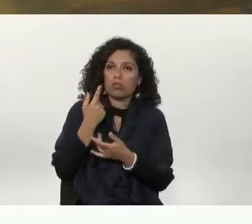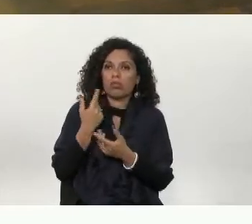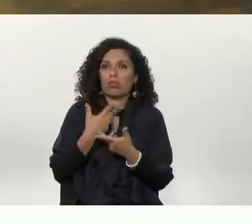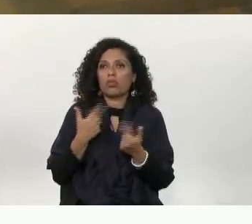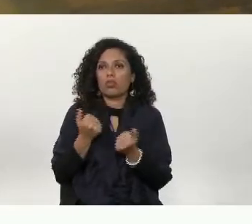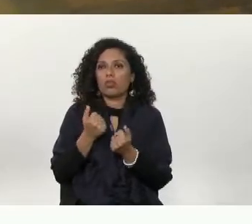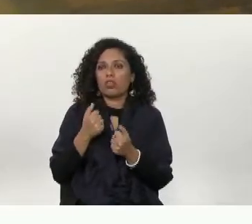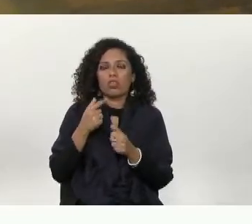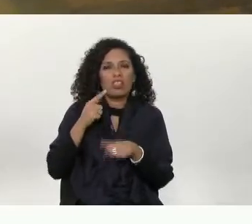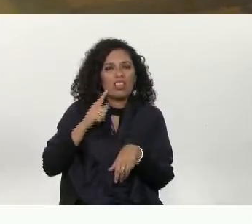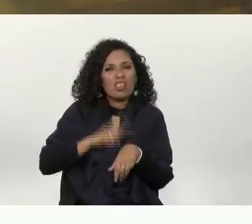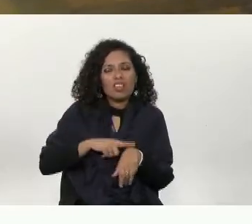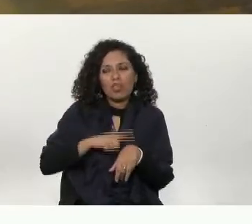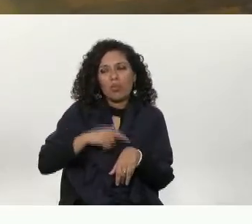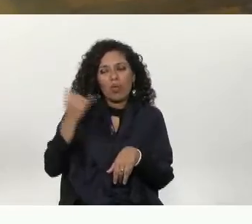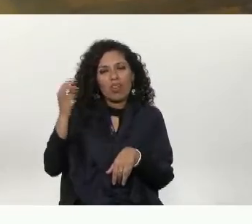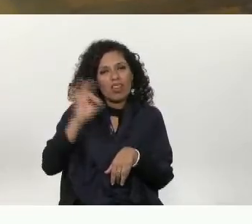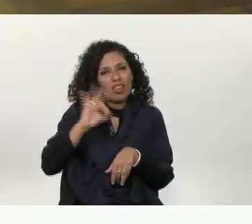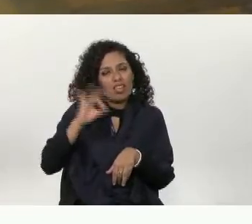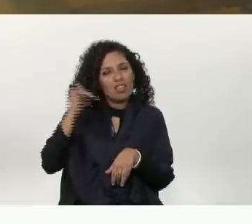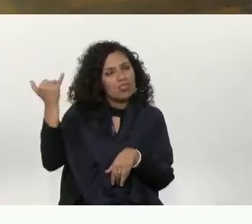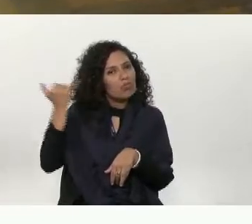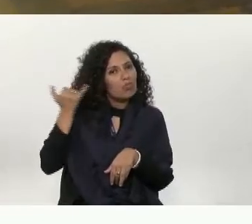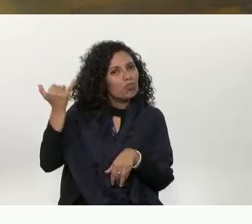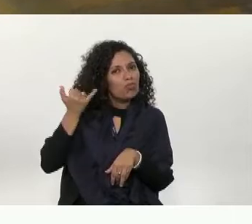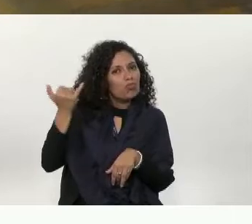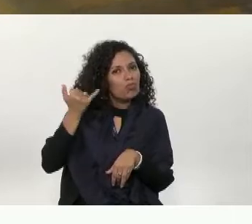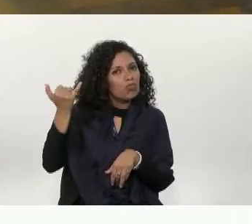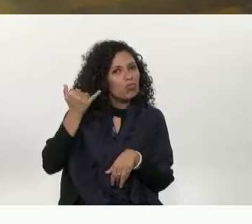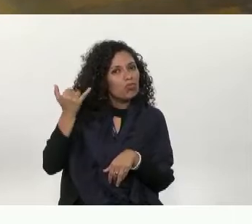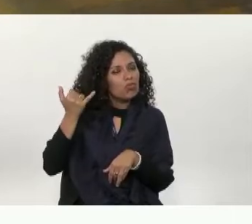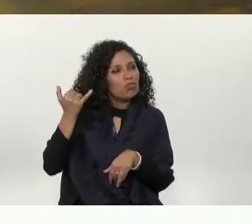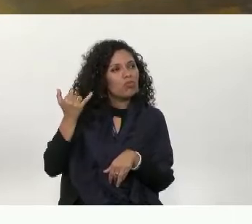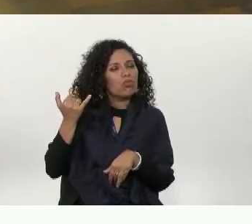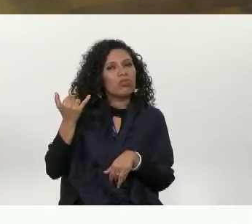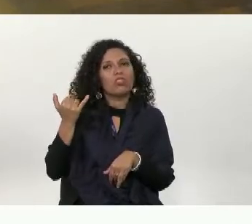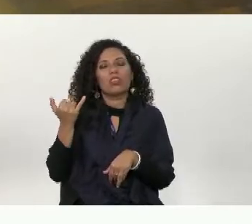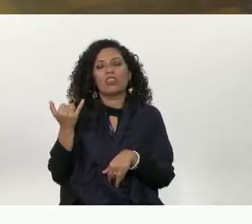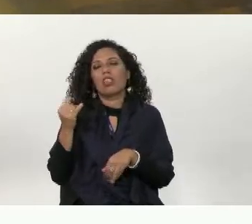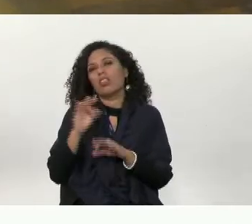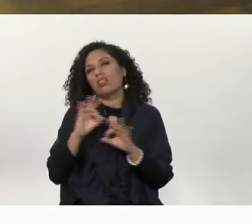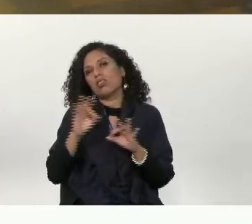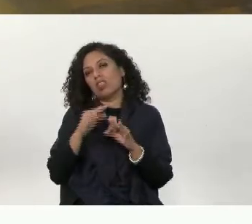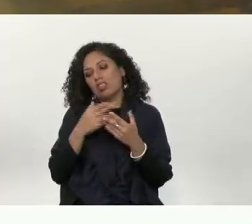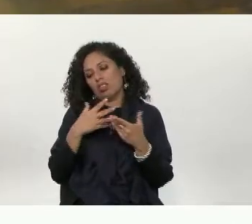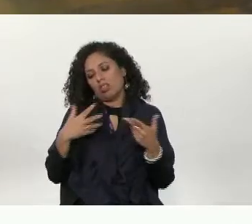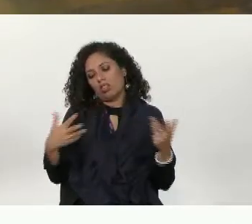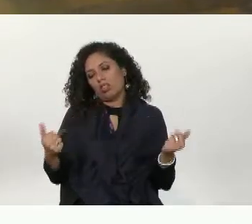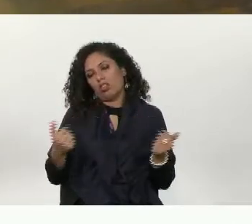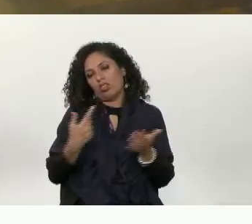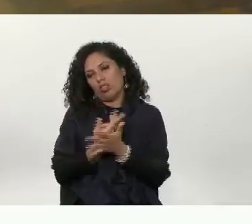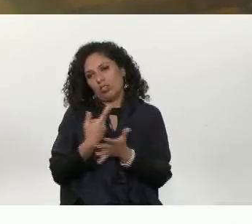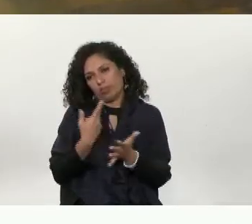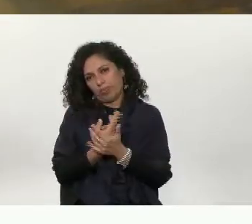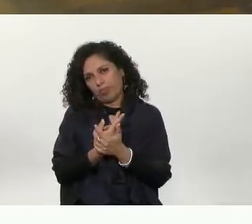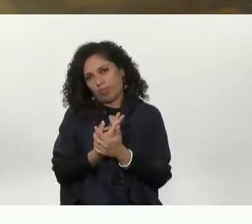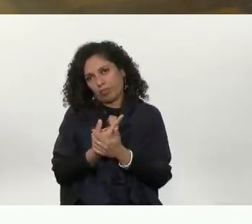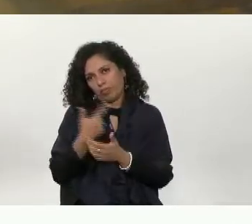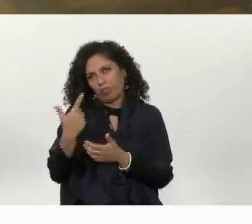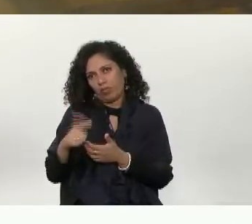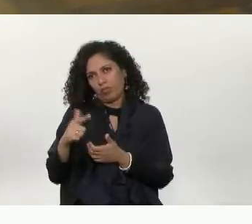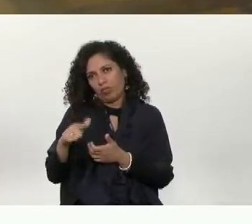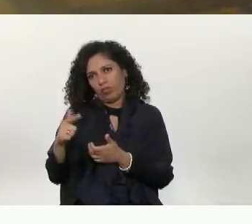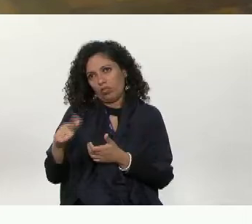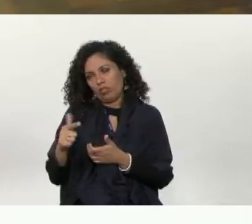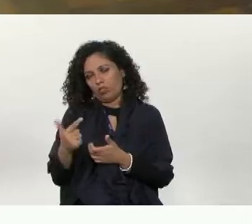nenhum momento chegou nenhuma queixa, nenhuma denúncia, não tinha